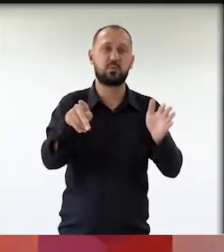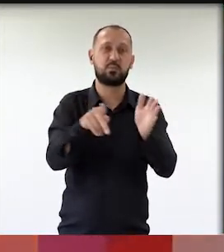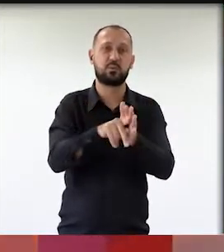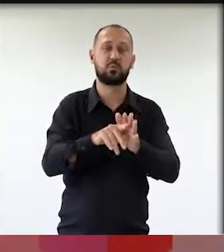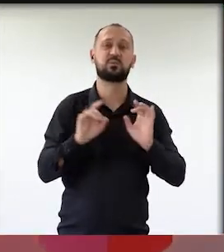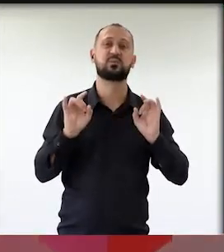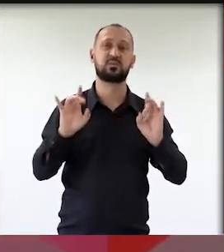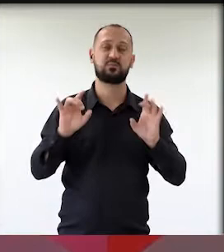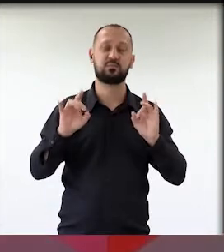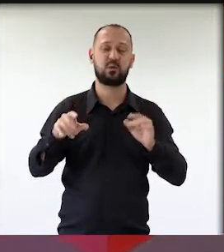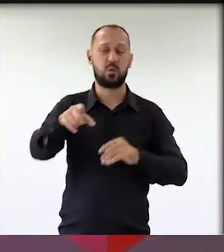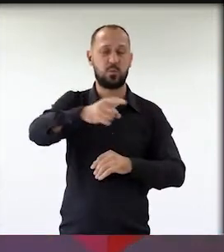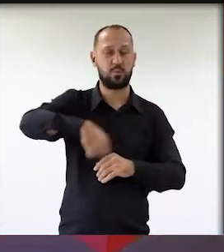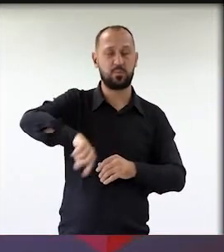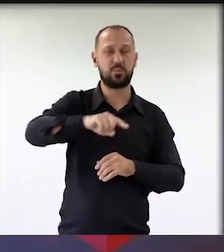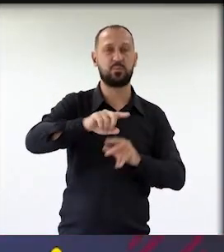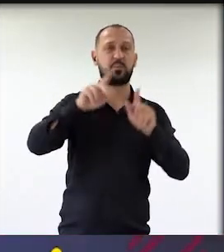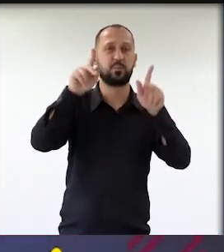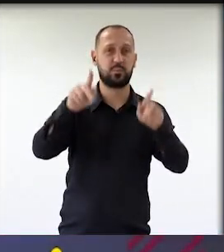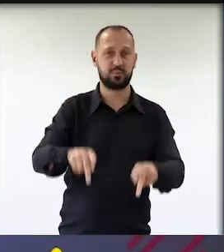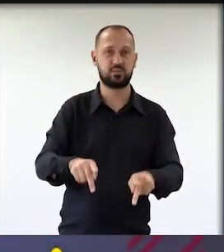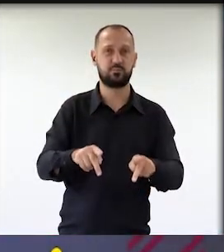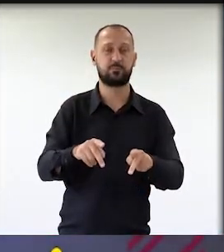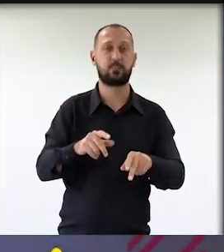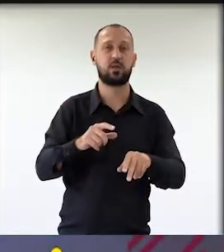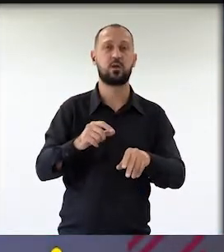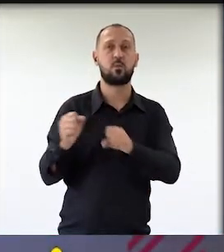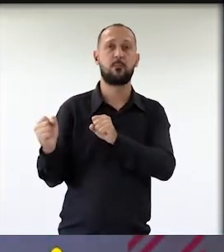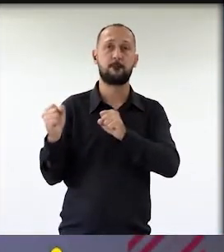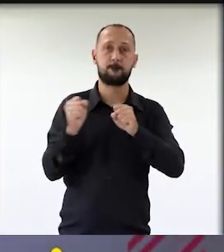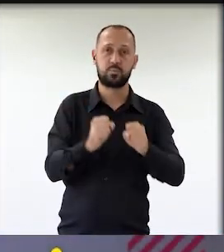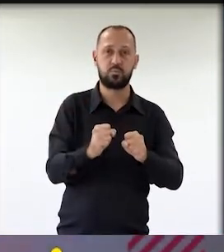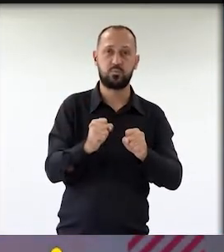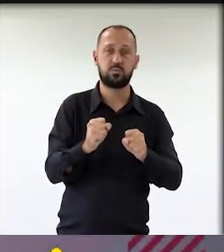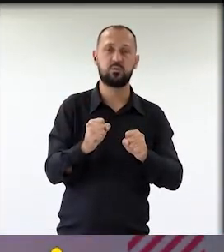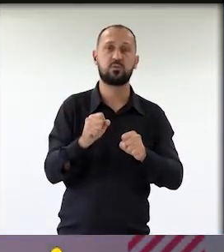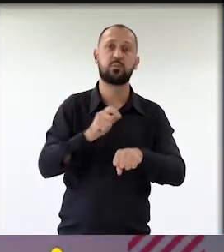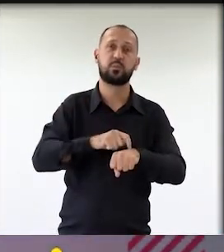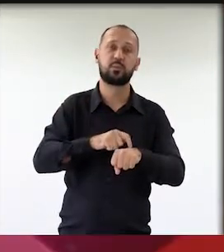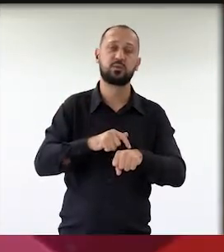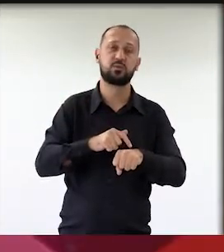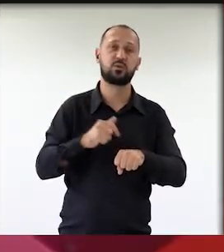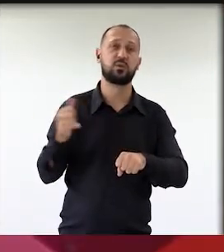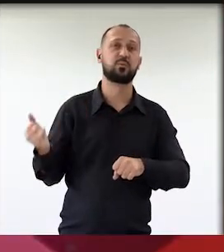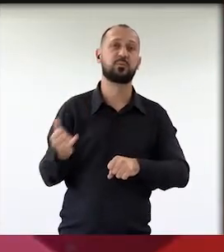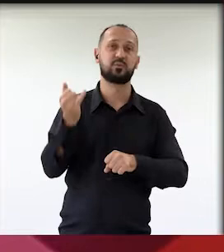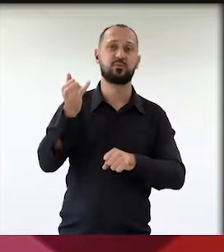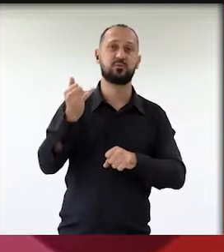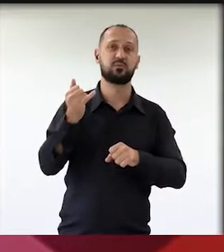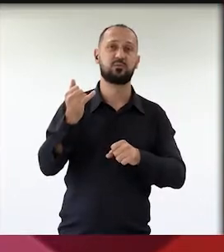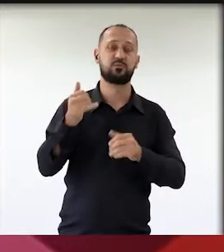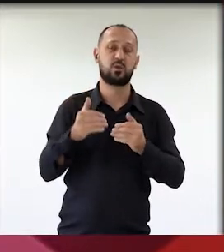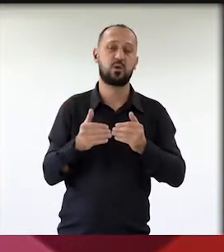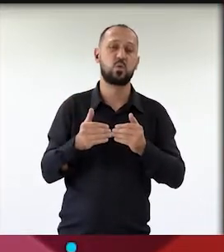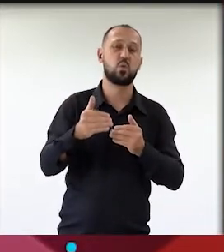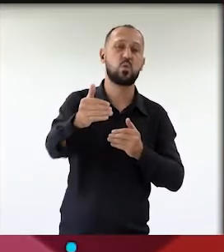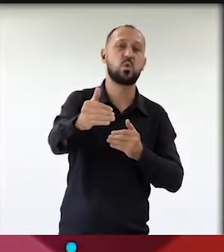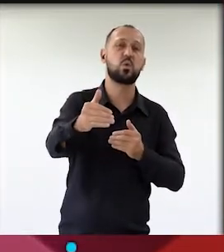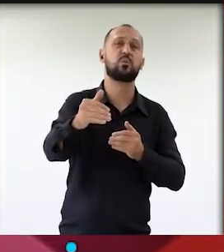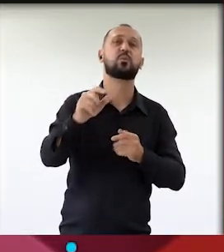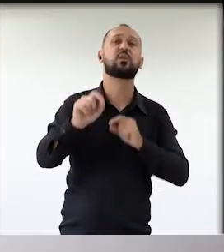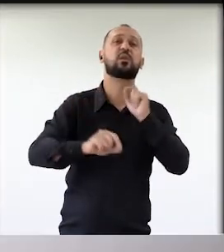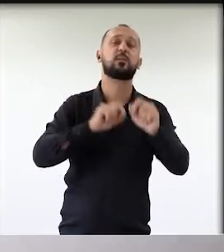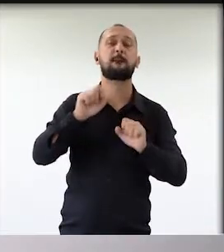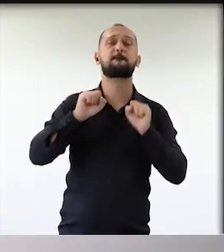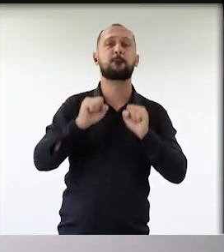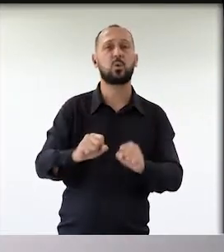informação específica para a população, e aí quando o poder público se torna mais importante, e a longo prazo, o